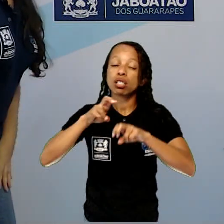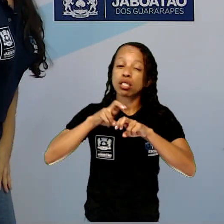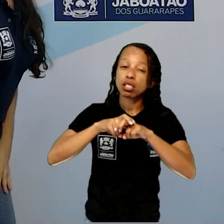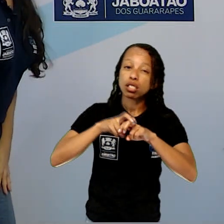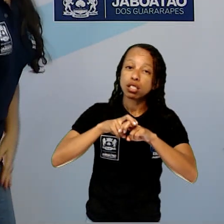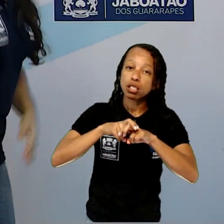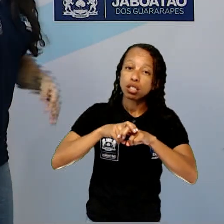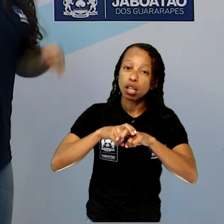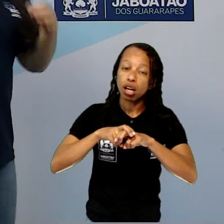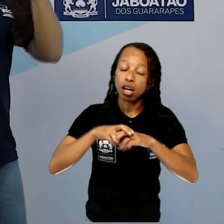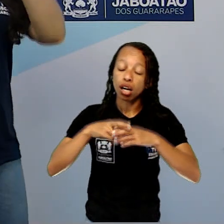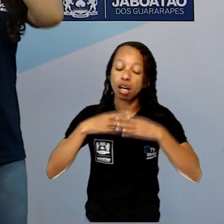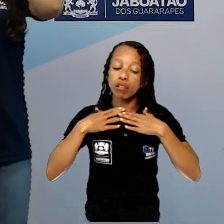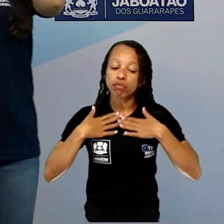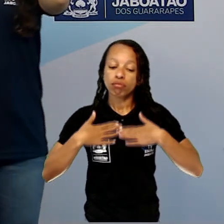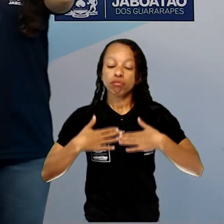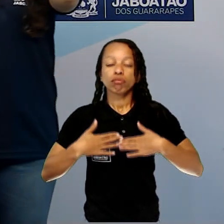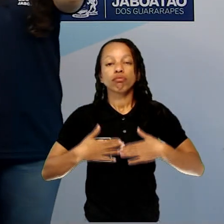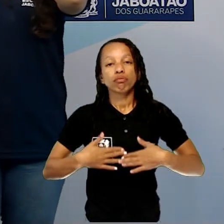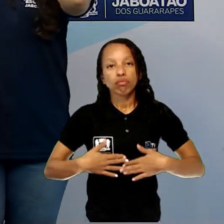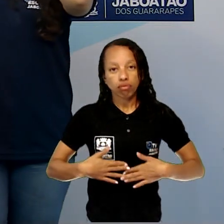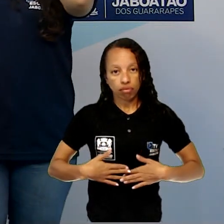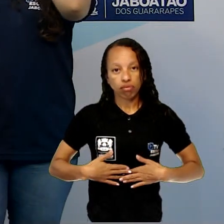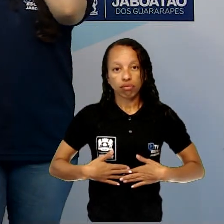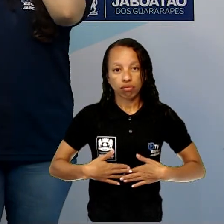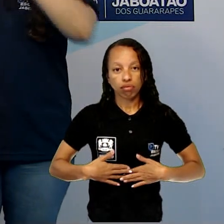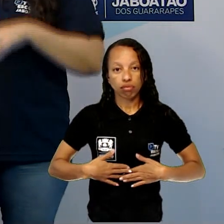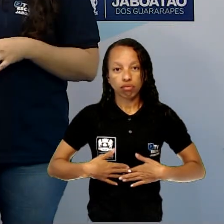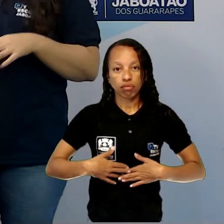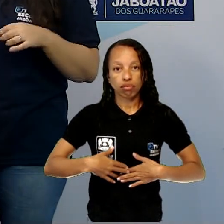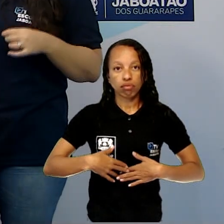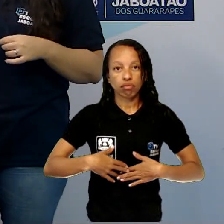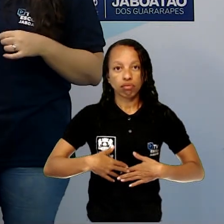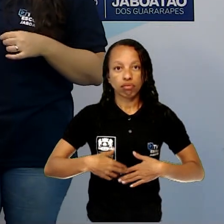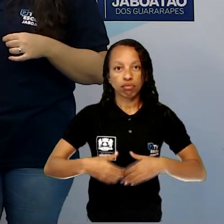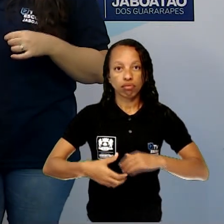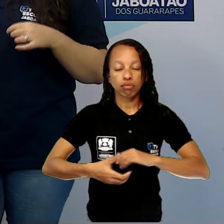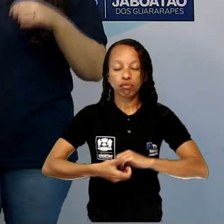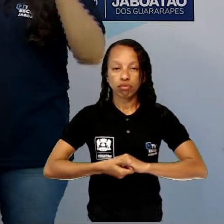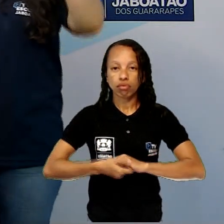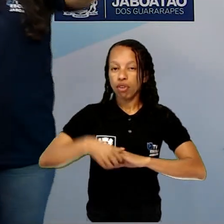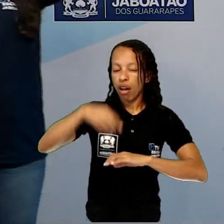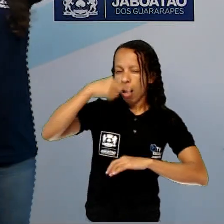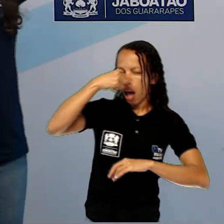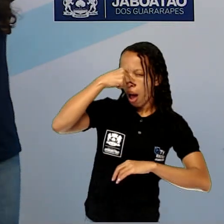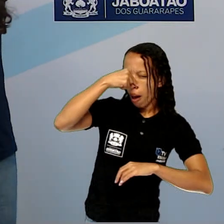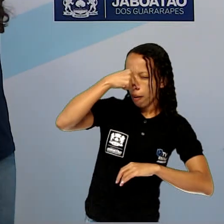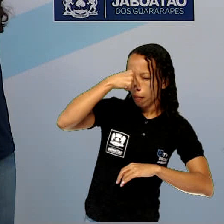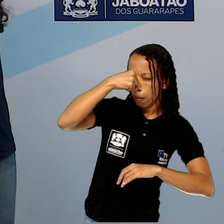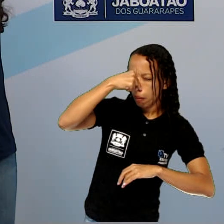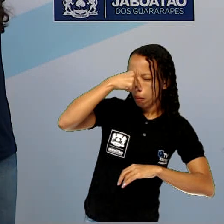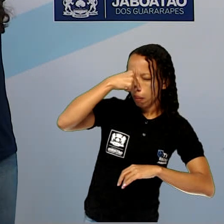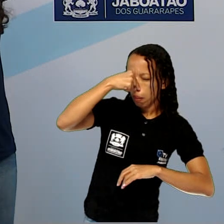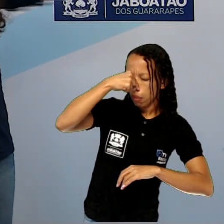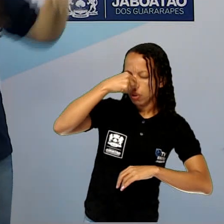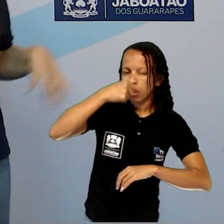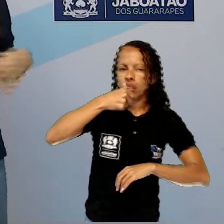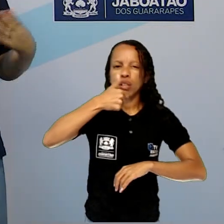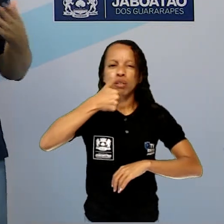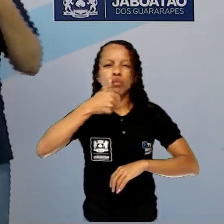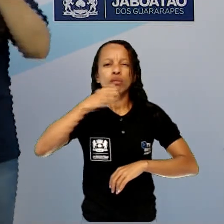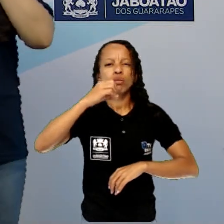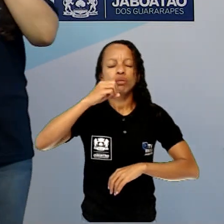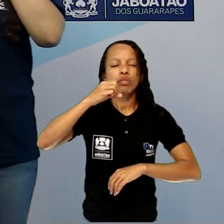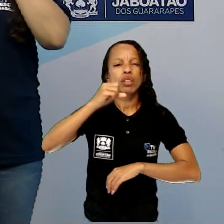inclinar o corpo levemente para frente, apertar a narina, apertar a narina assim, ó, por 10 segundos